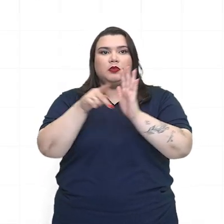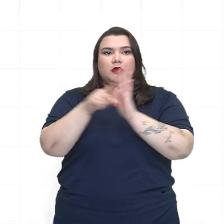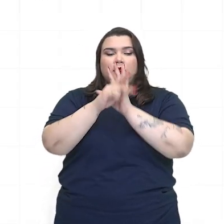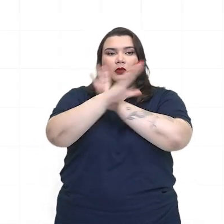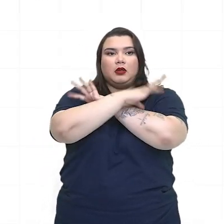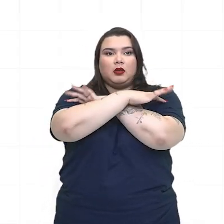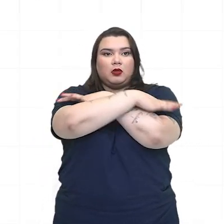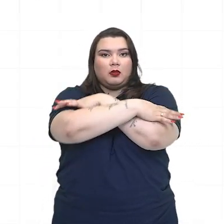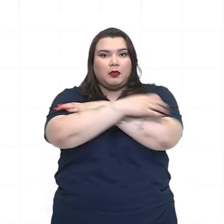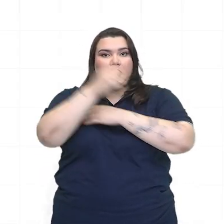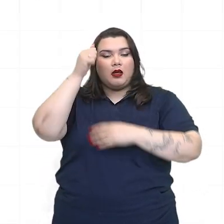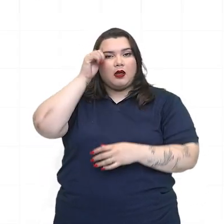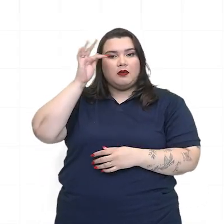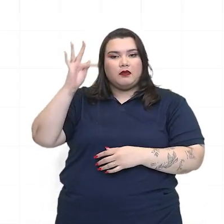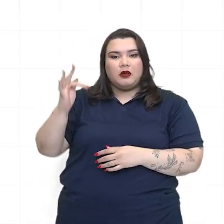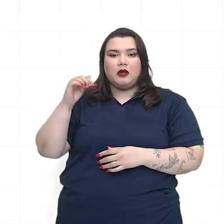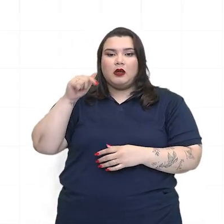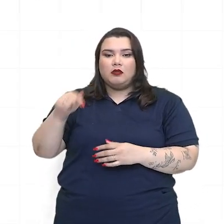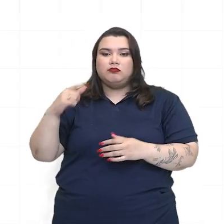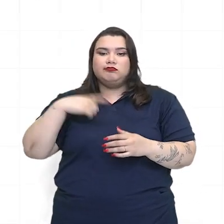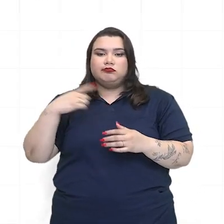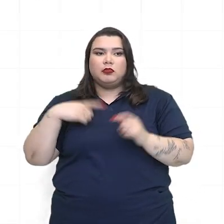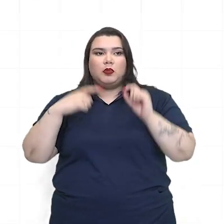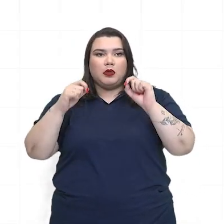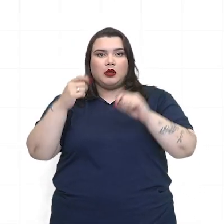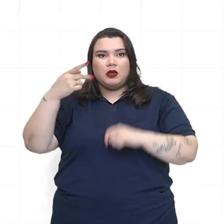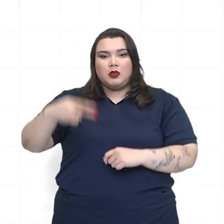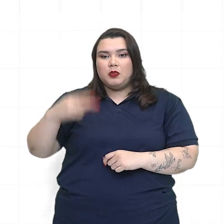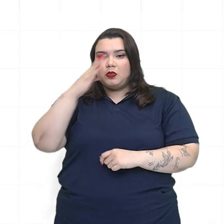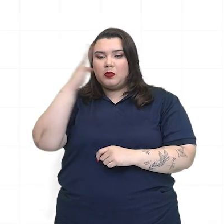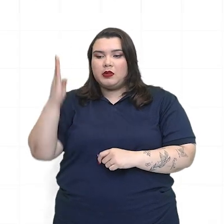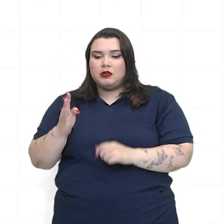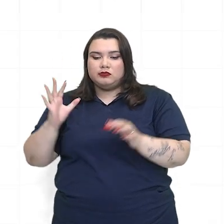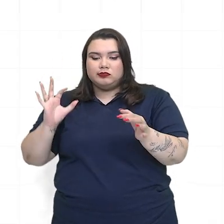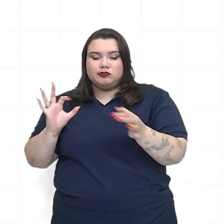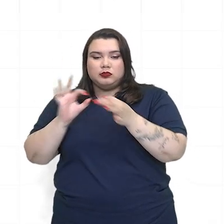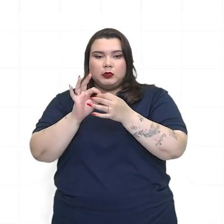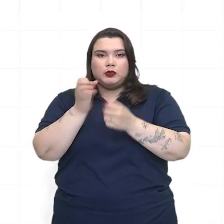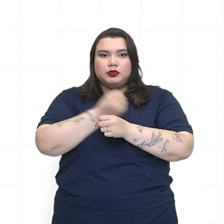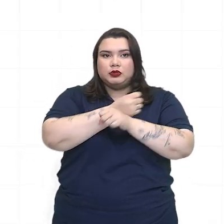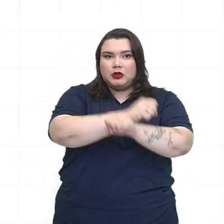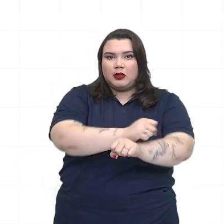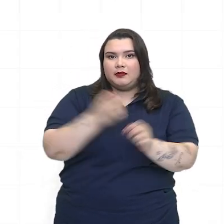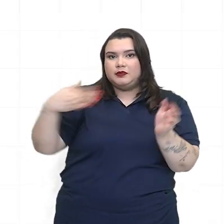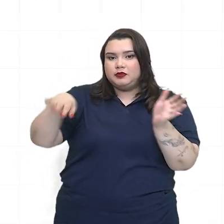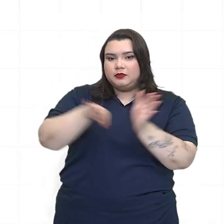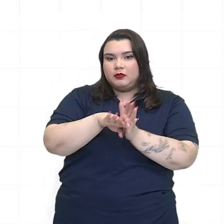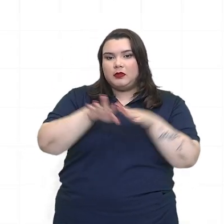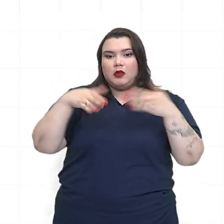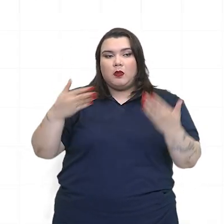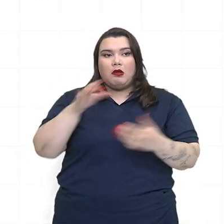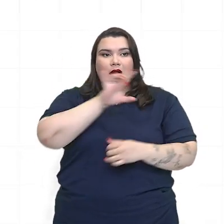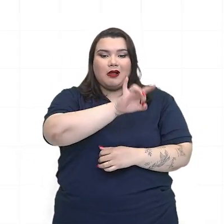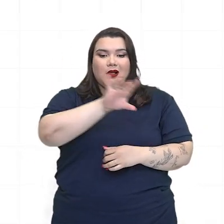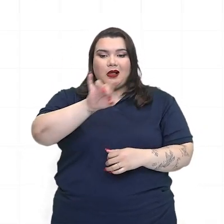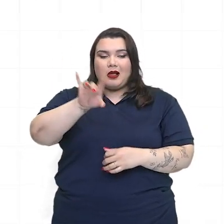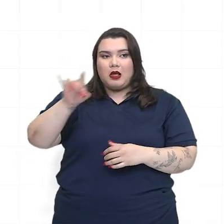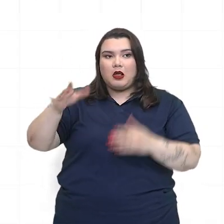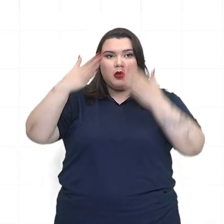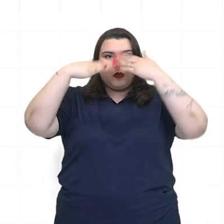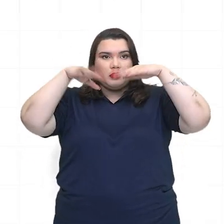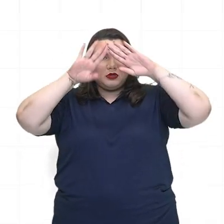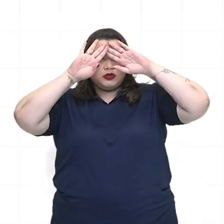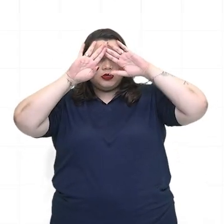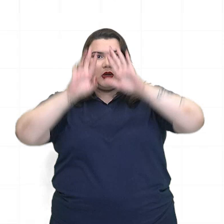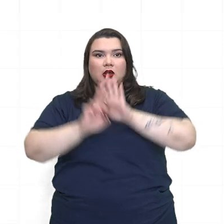deuses africanos, cujo culto vem para o Brasil com os escravos. Então, cada orixá é